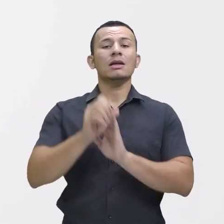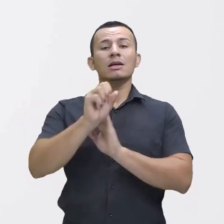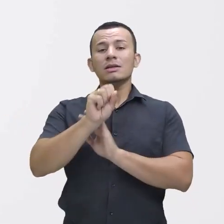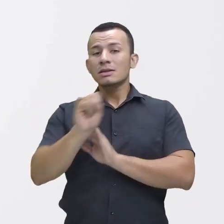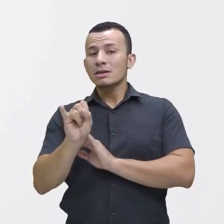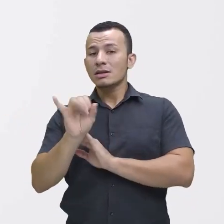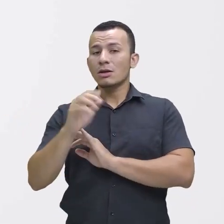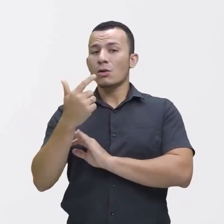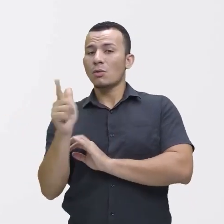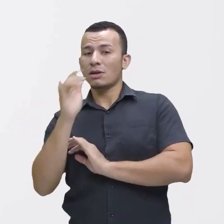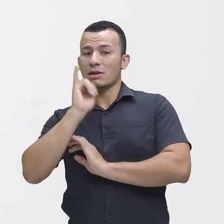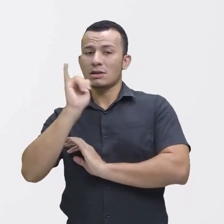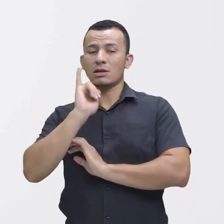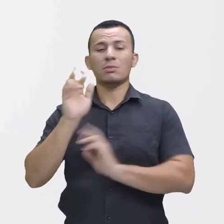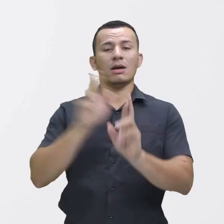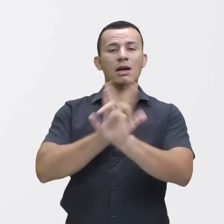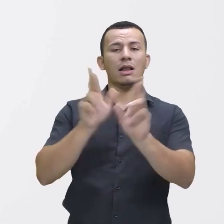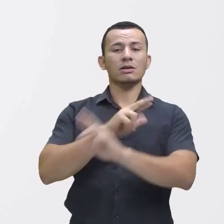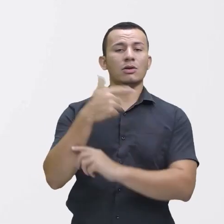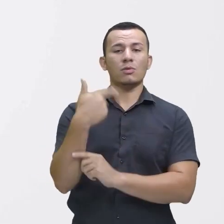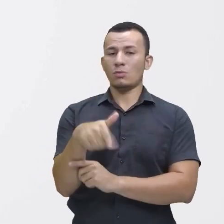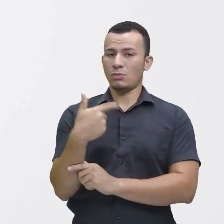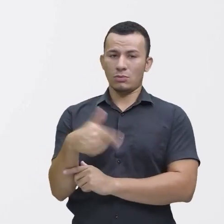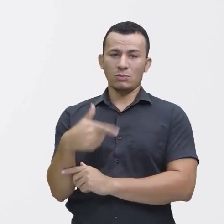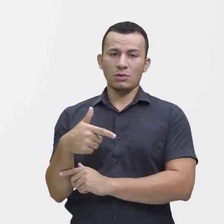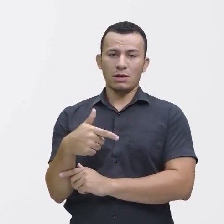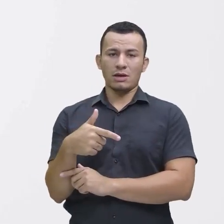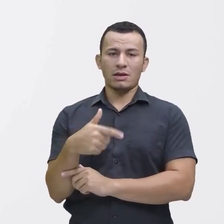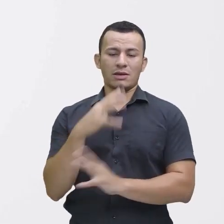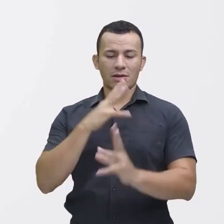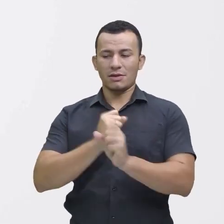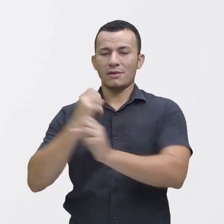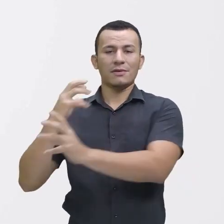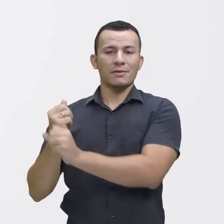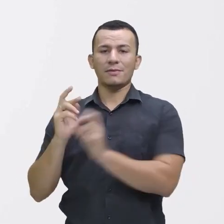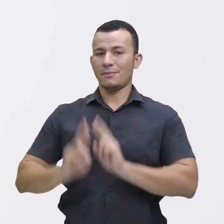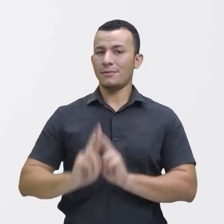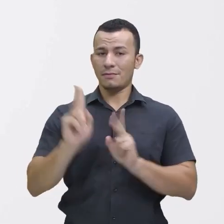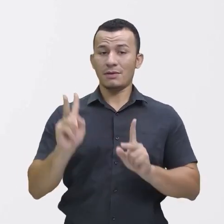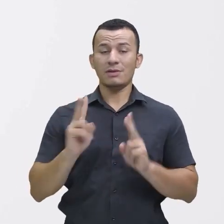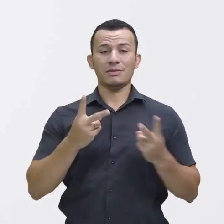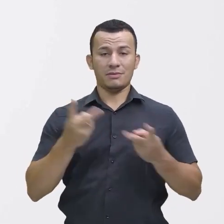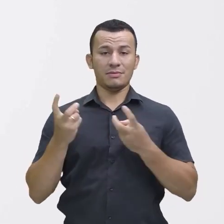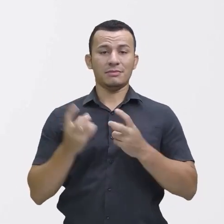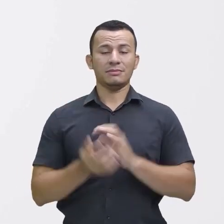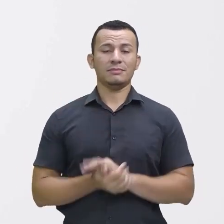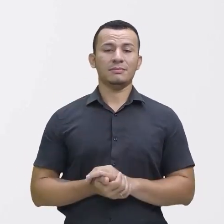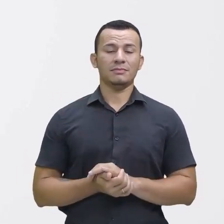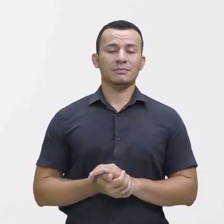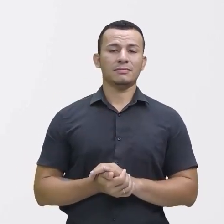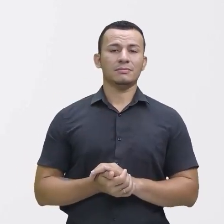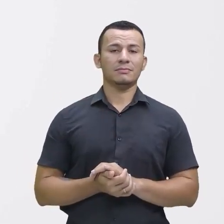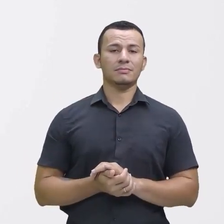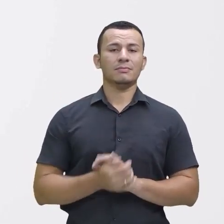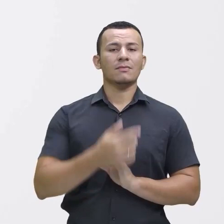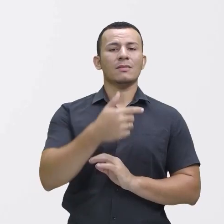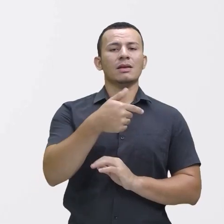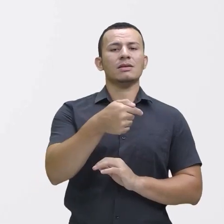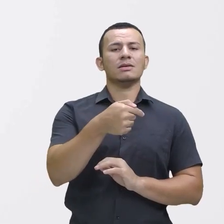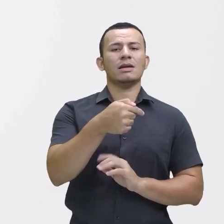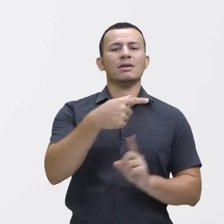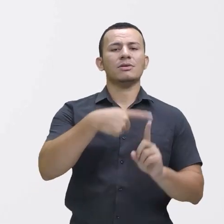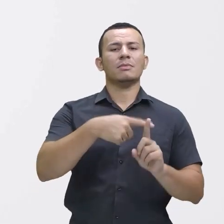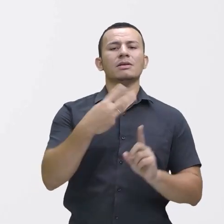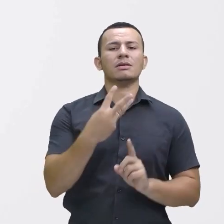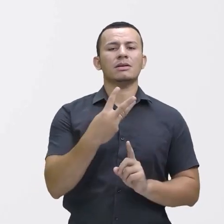de igualdade é sinal de que vamos ter resultados diferentes. Então vamos observar. Quanto é 7 mais